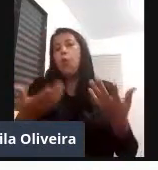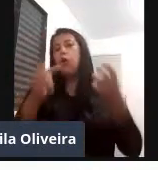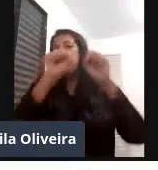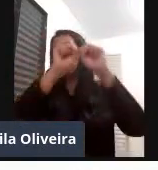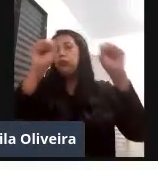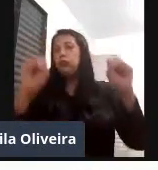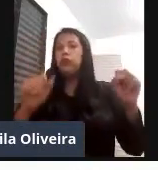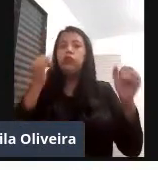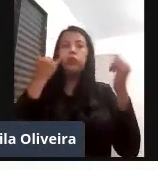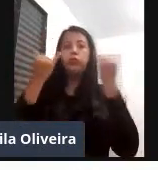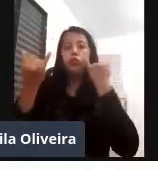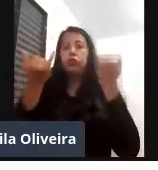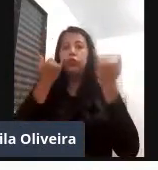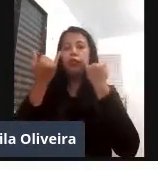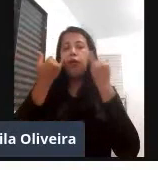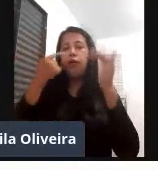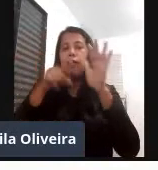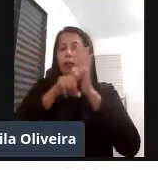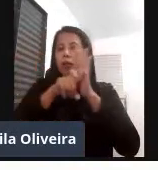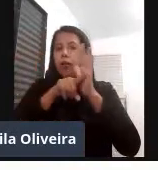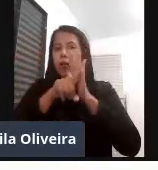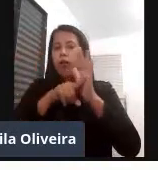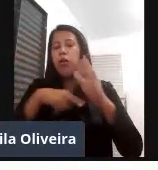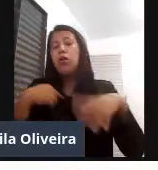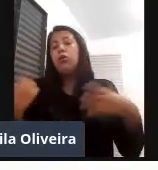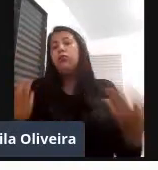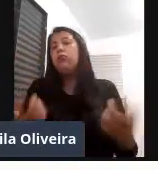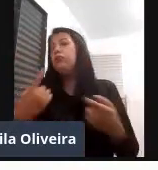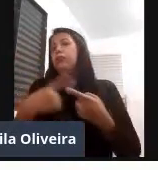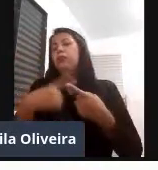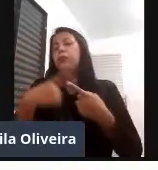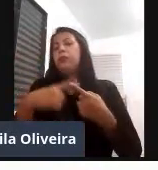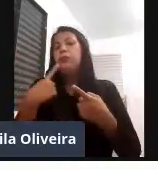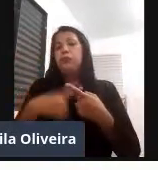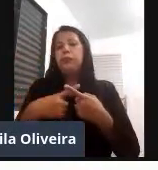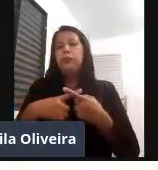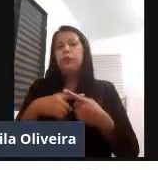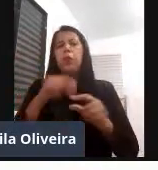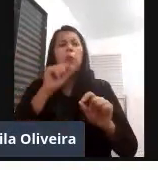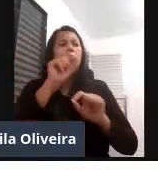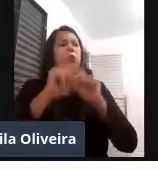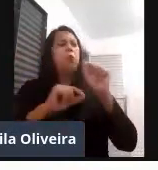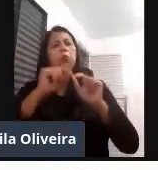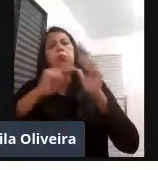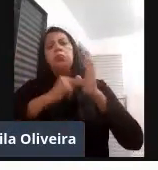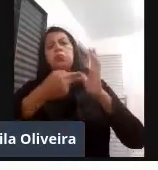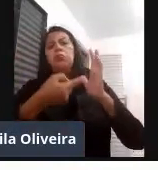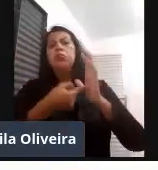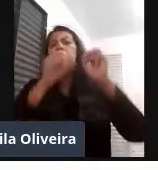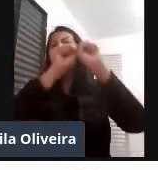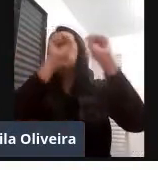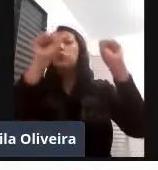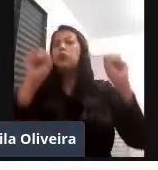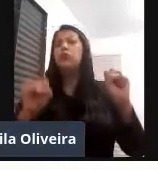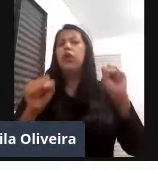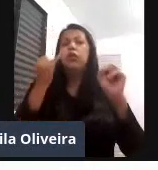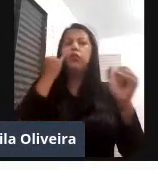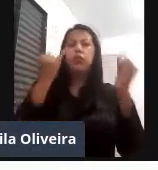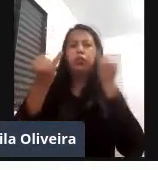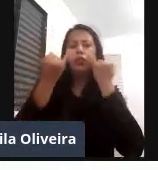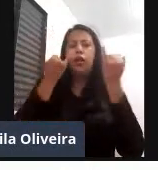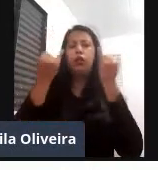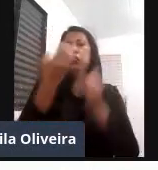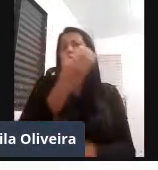porquê dessas bases. Então, é interessante a gente pensar o que são bases de dados científicas, no que elas